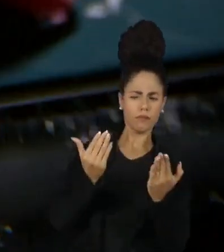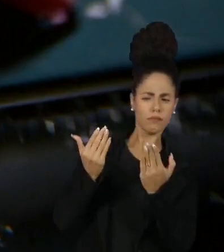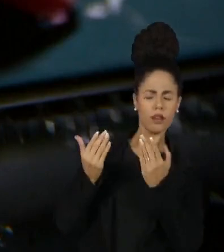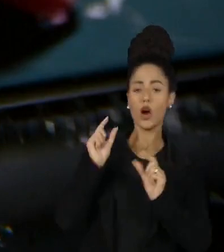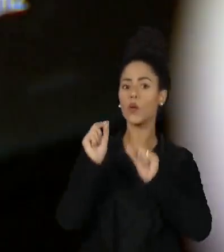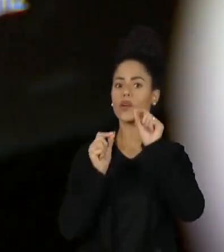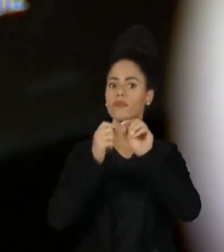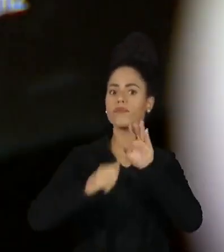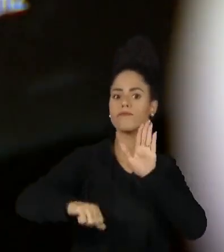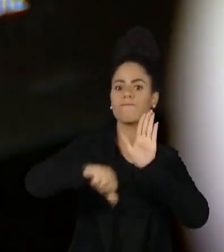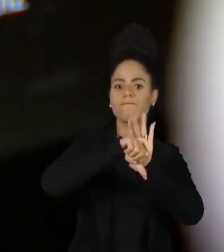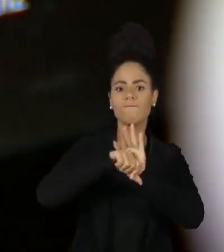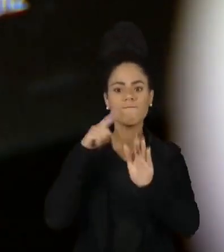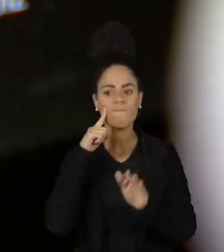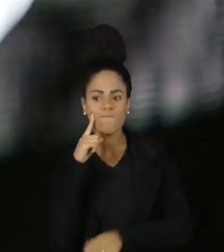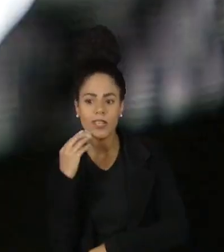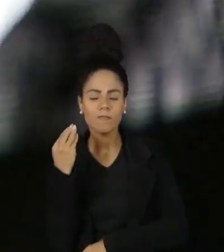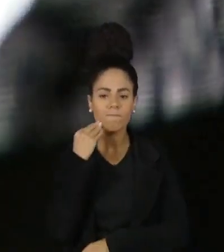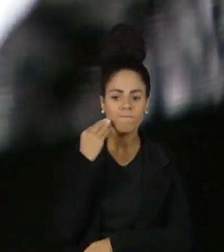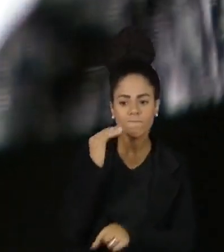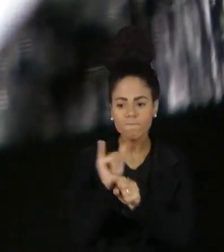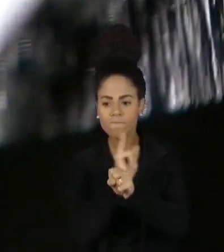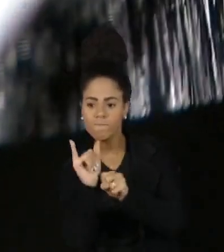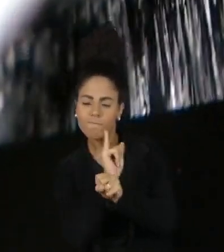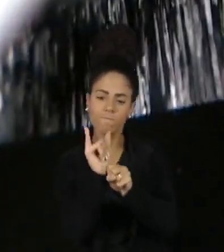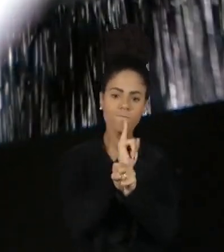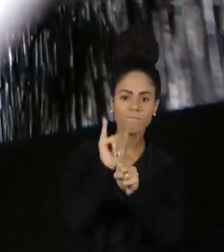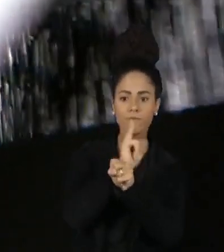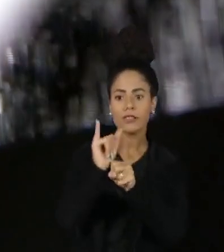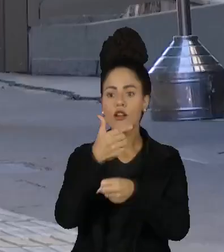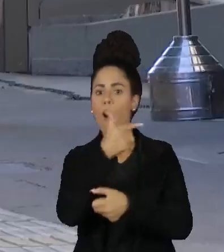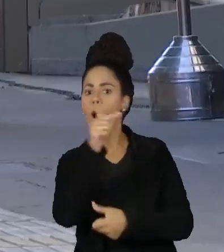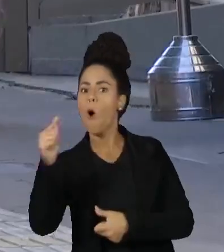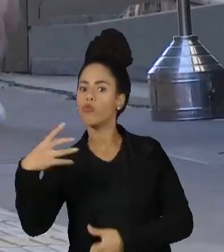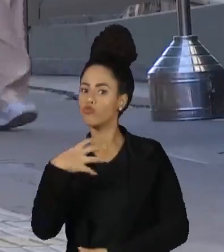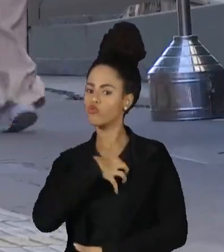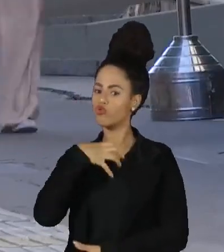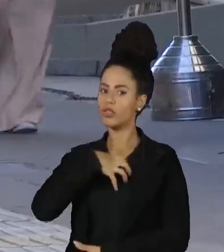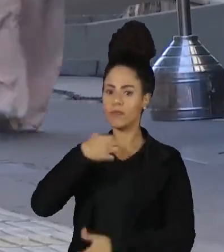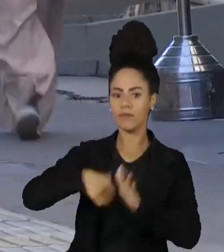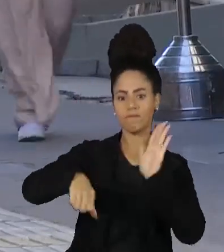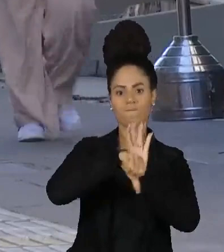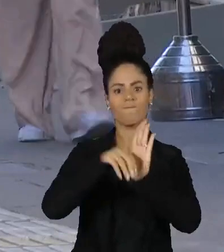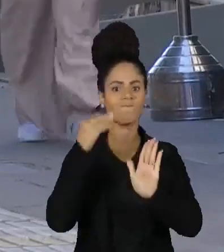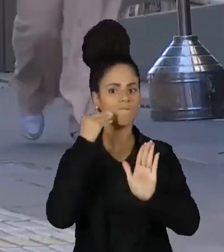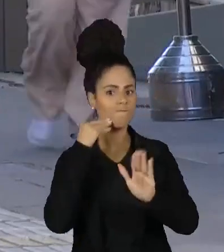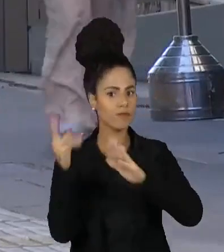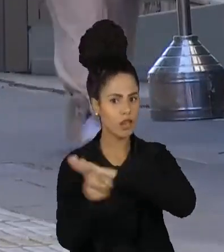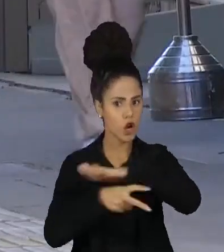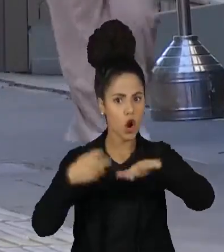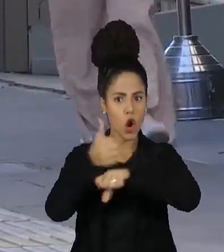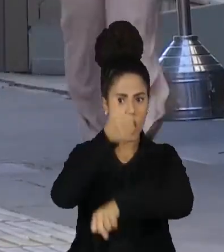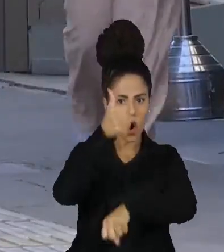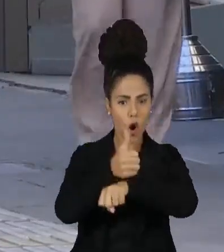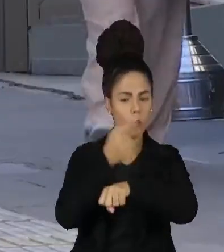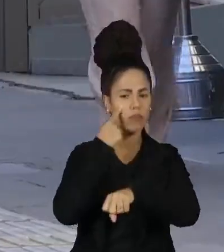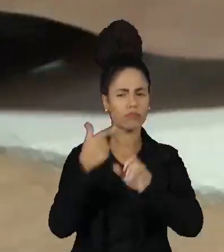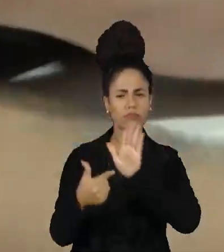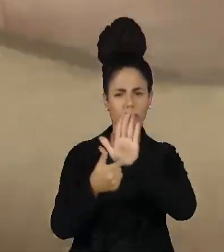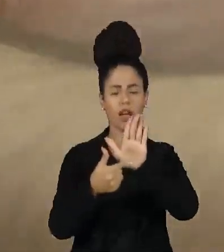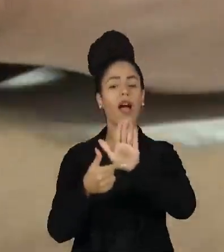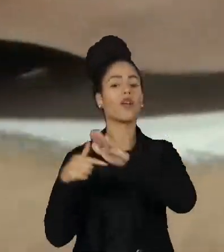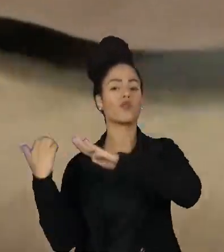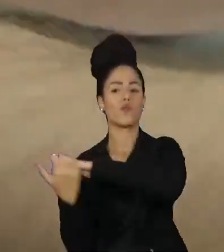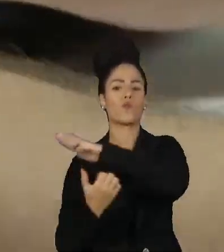criminosos têm encontrado novos e diferentes métodos para aplicar golpes é o que mostra uma pesquisa feita por uma empresa de segurança digital